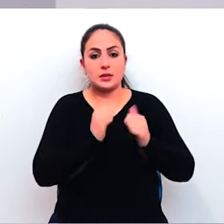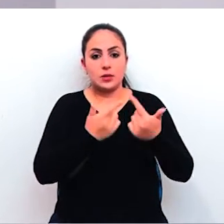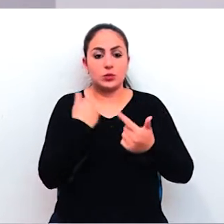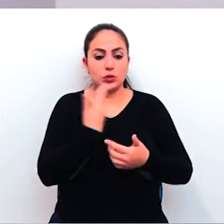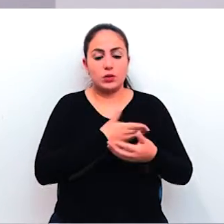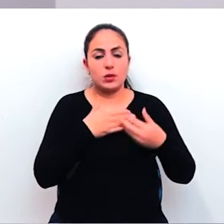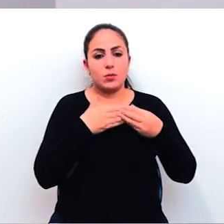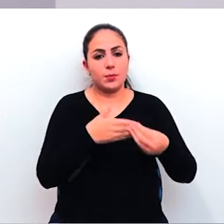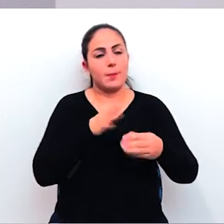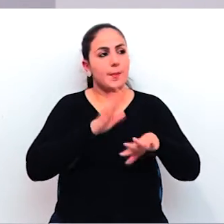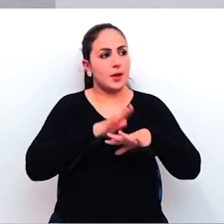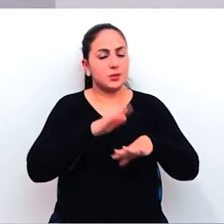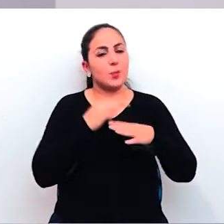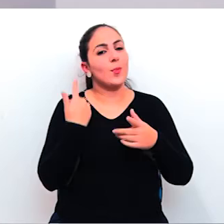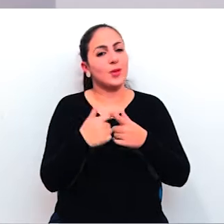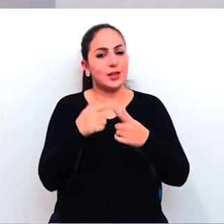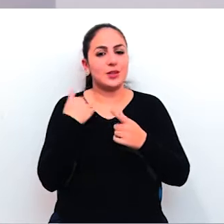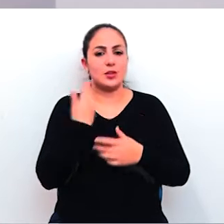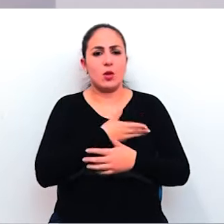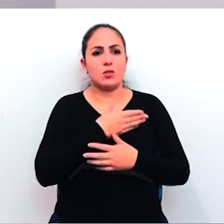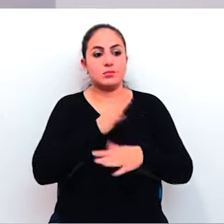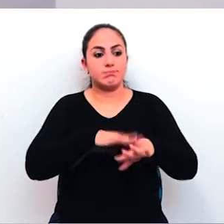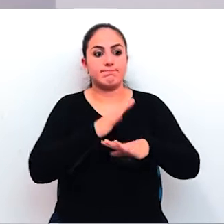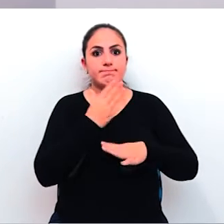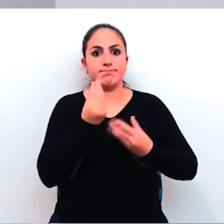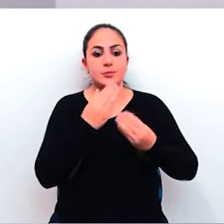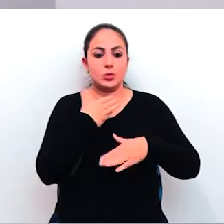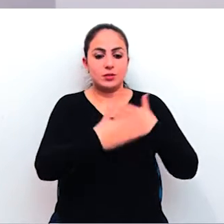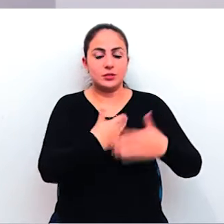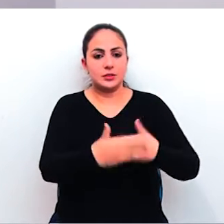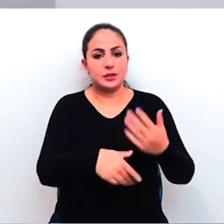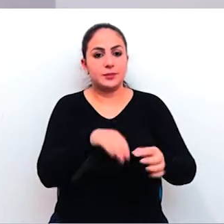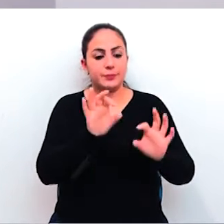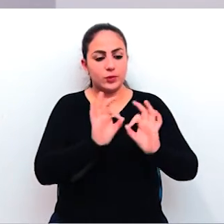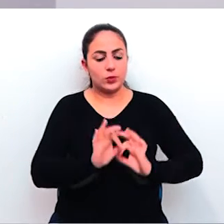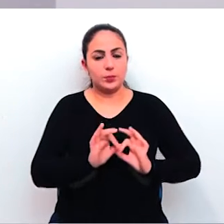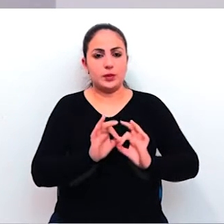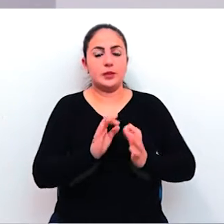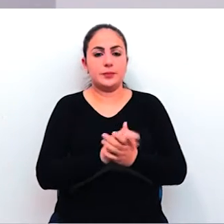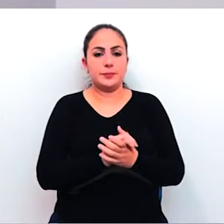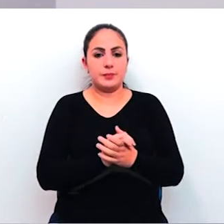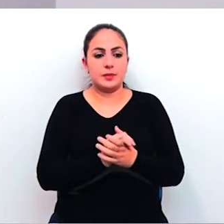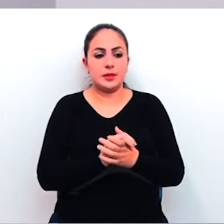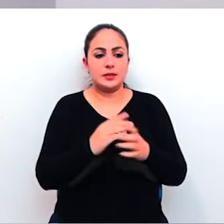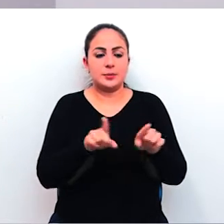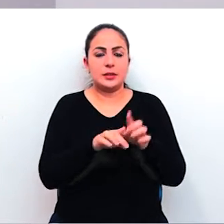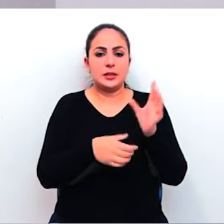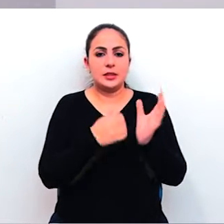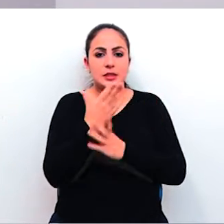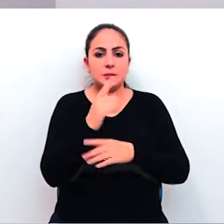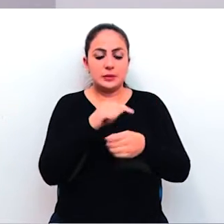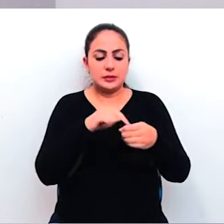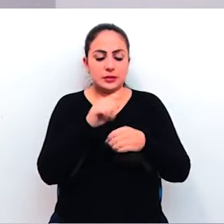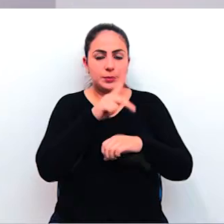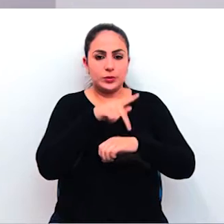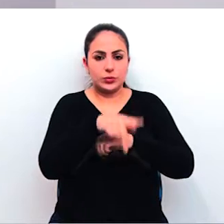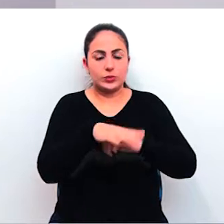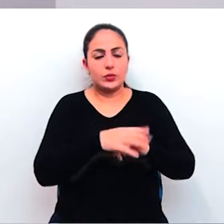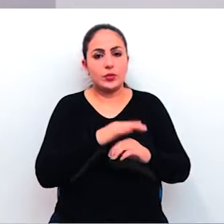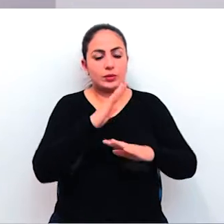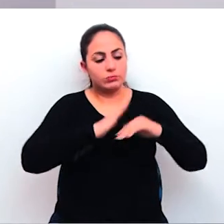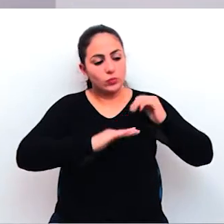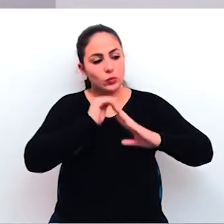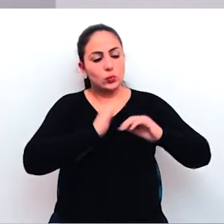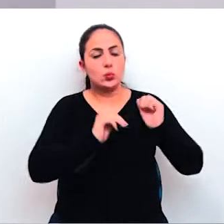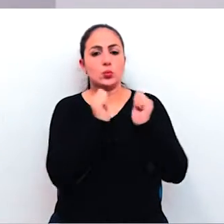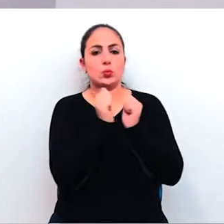ações que nós devemos acompanhar ainda mais porque nós estamos bem avançados o plano de resíduos sólidos elaborado pela cidade de passo